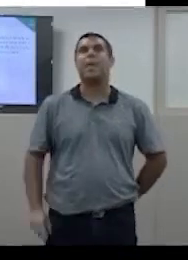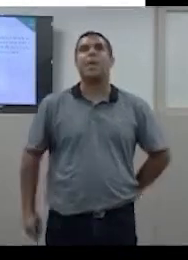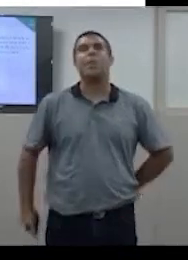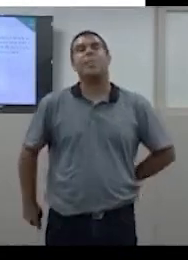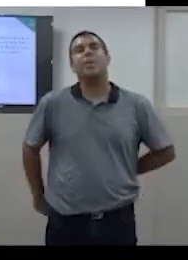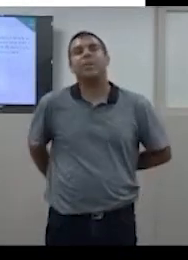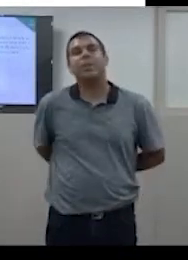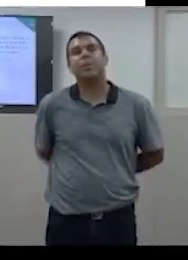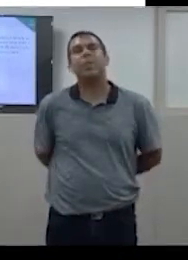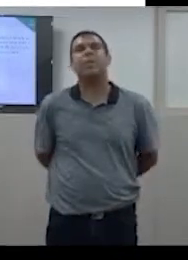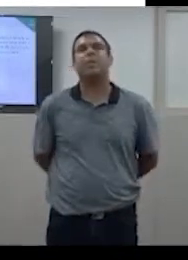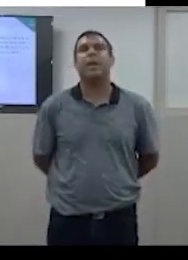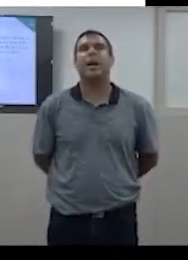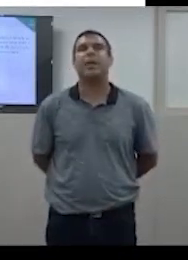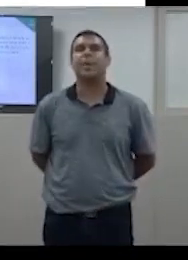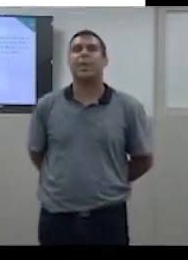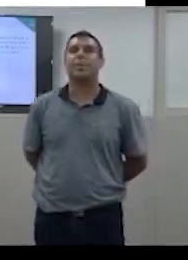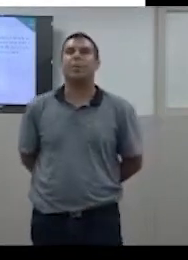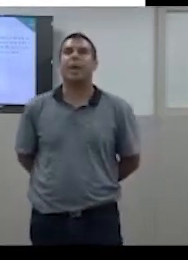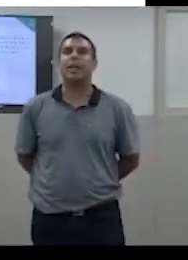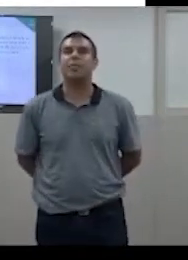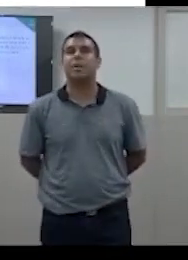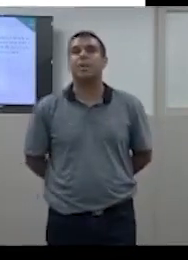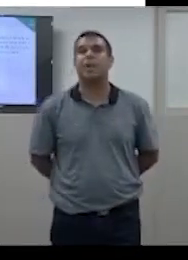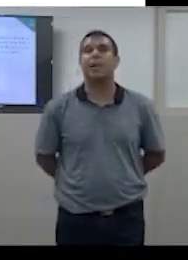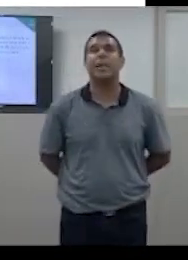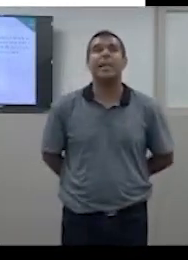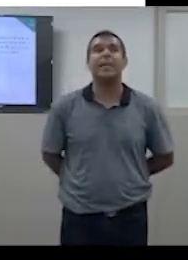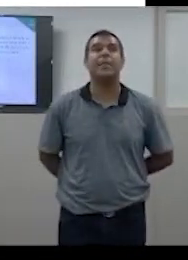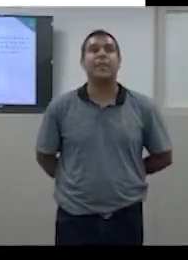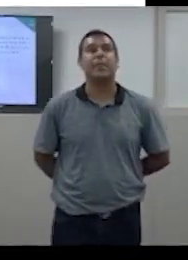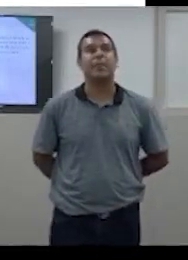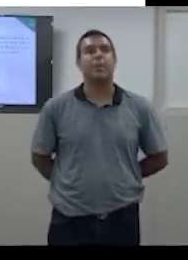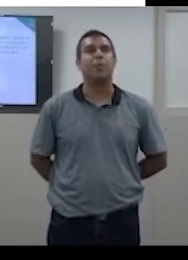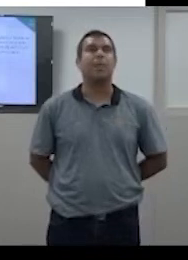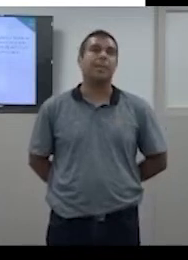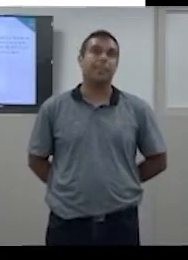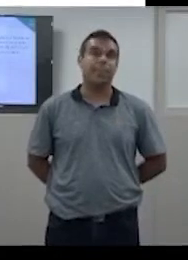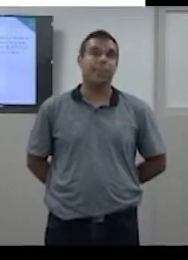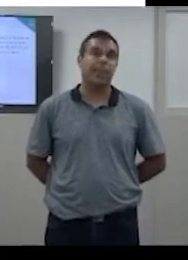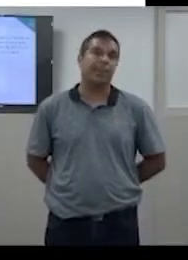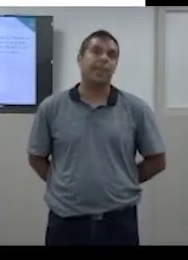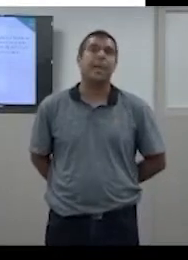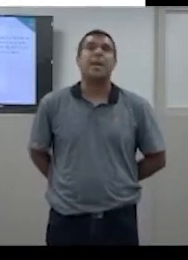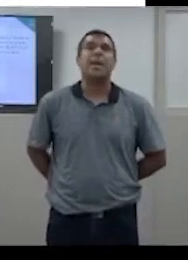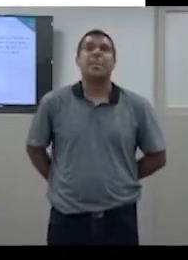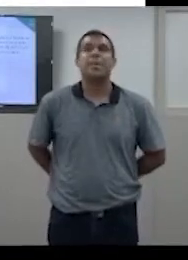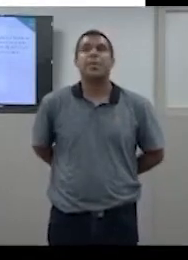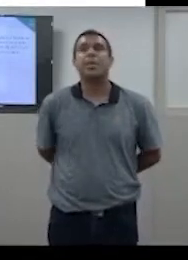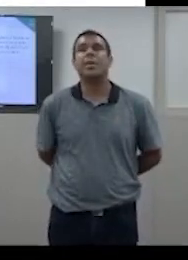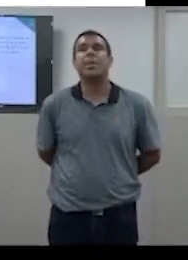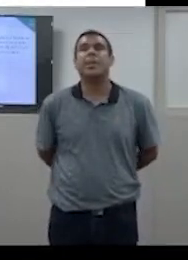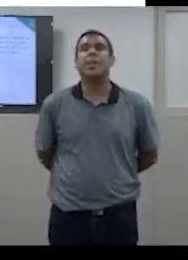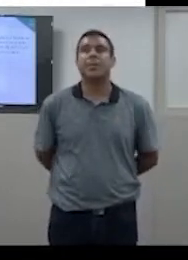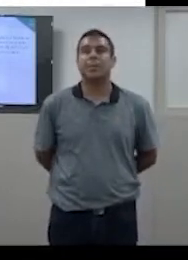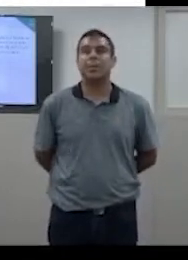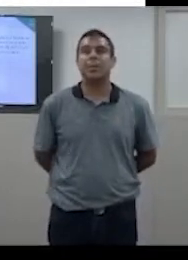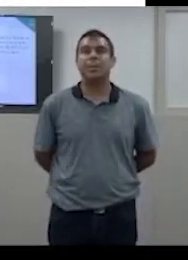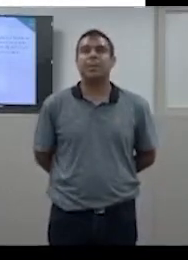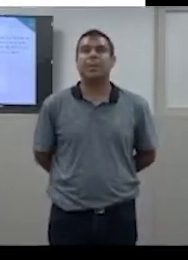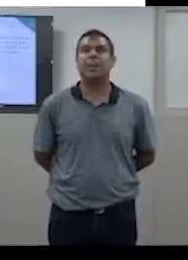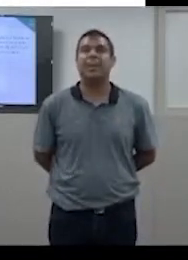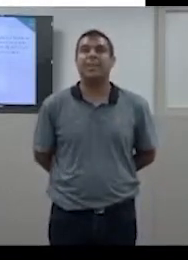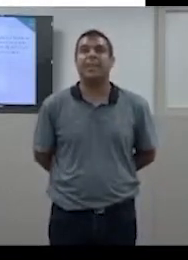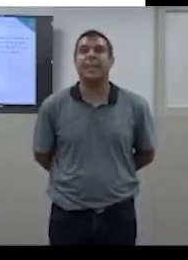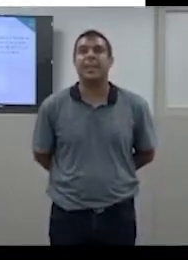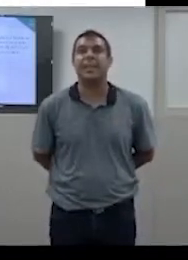vocês aqui, ó. Uma amostra de 1 litro de água é colocada em uma chaleira e levada ao fogo para passar café. Imagine que